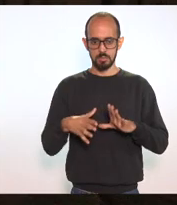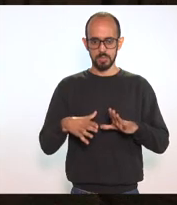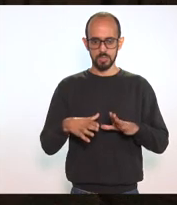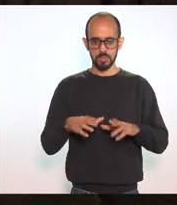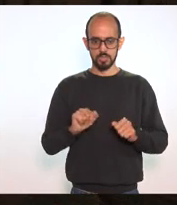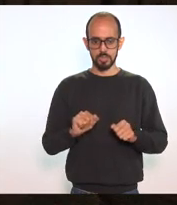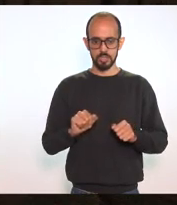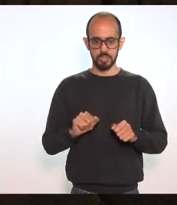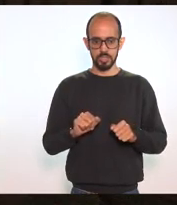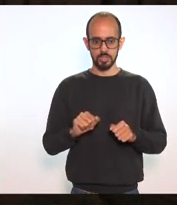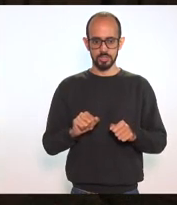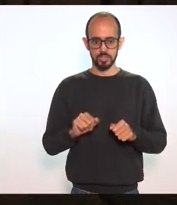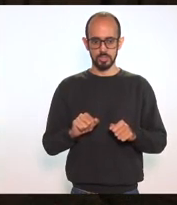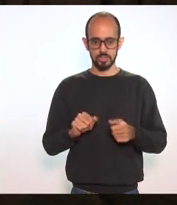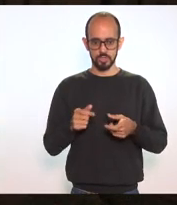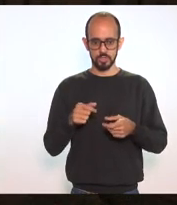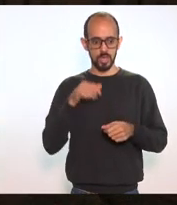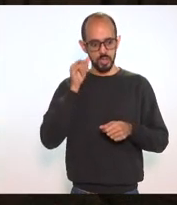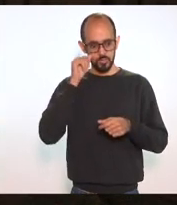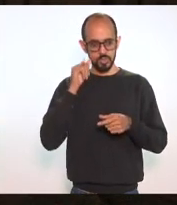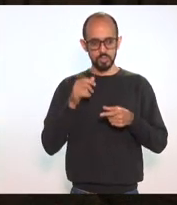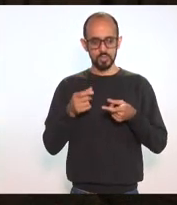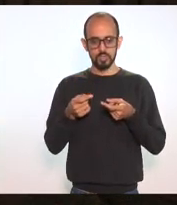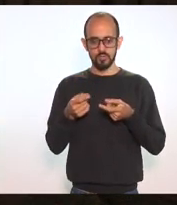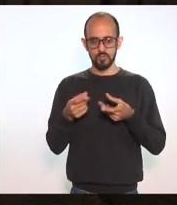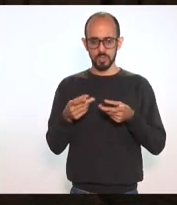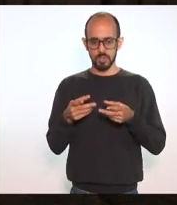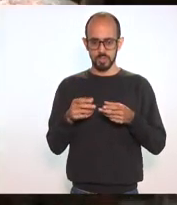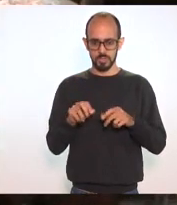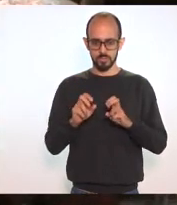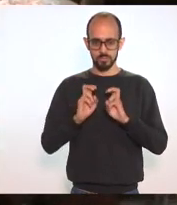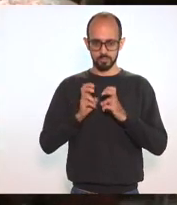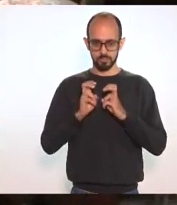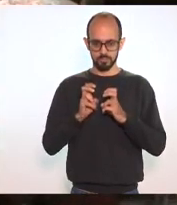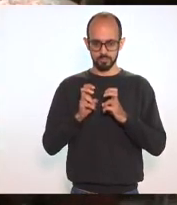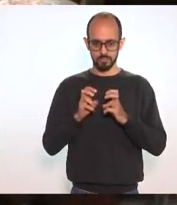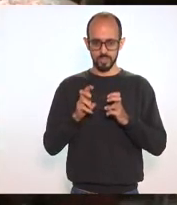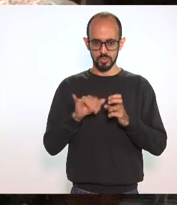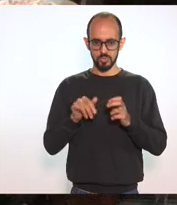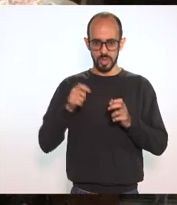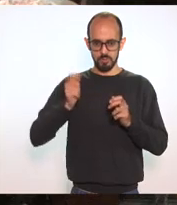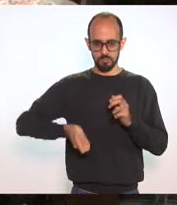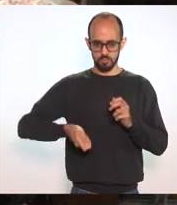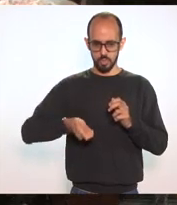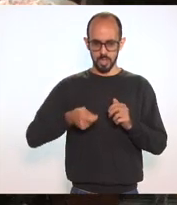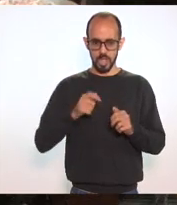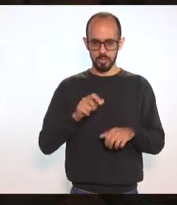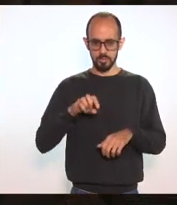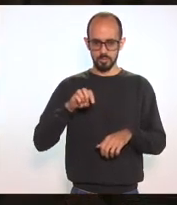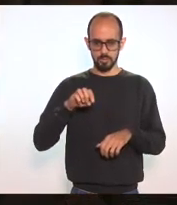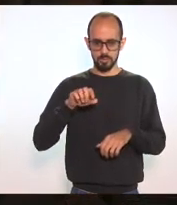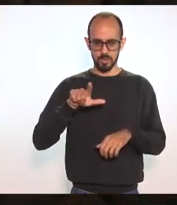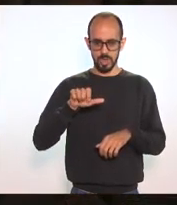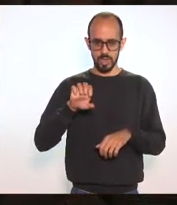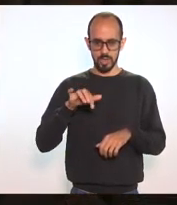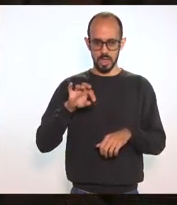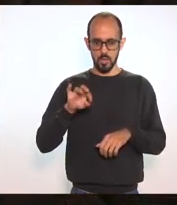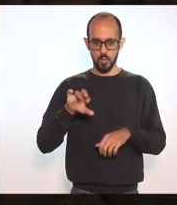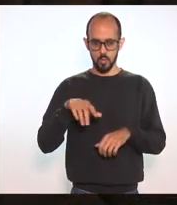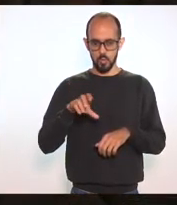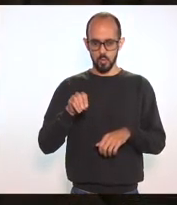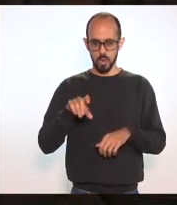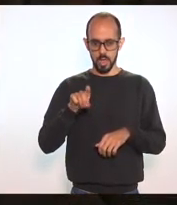que estão em vias de ser leiloados. Qual é a data do leilão? 31, né? 31 de março. Esses são 5 trens do